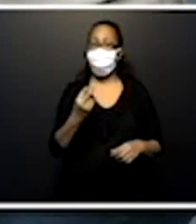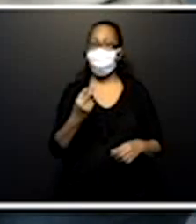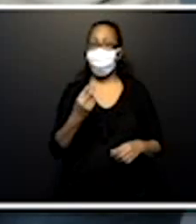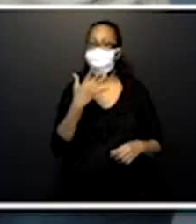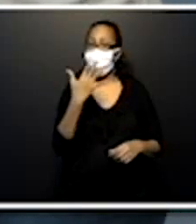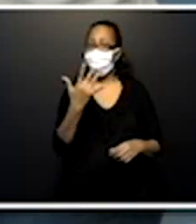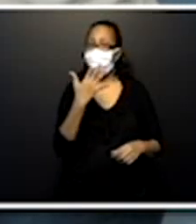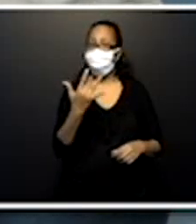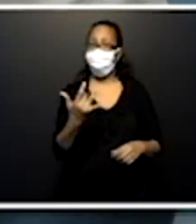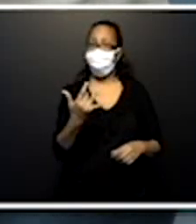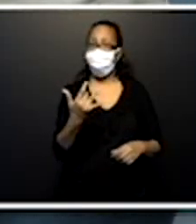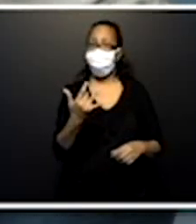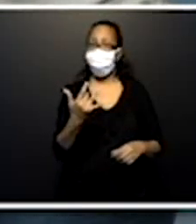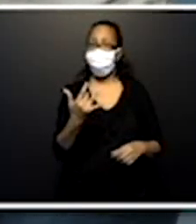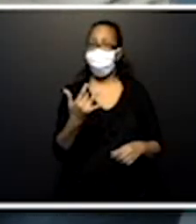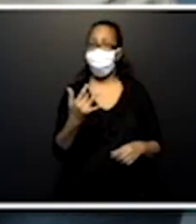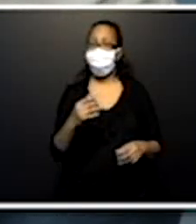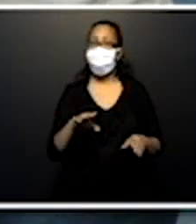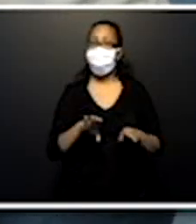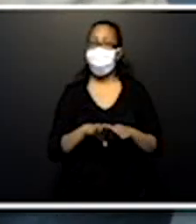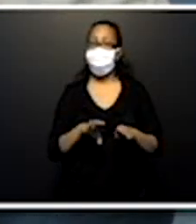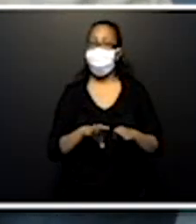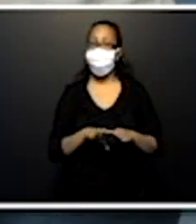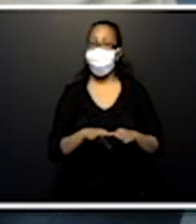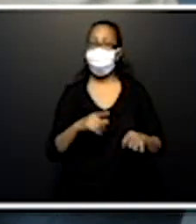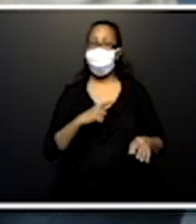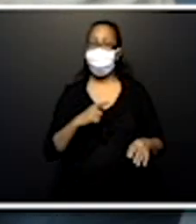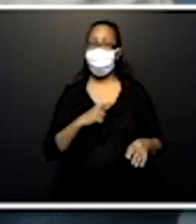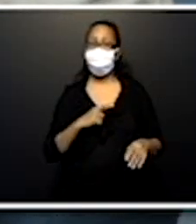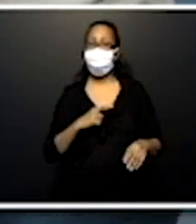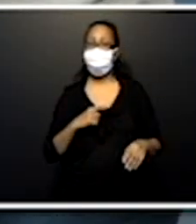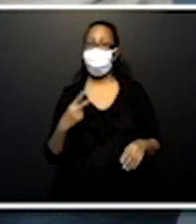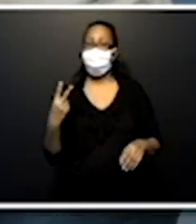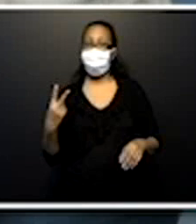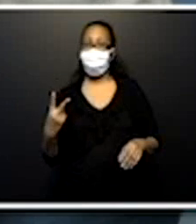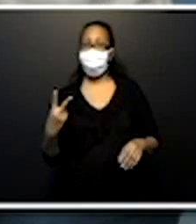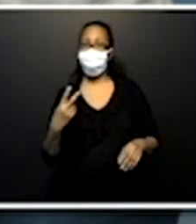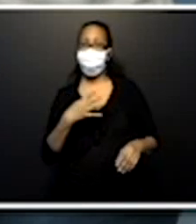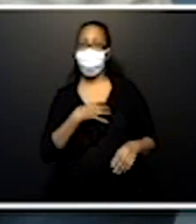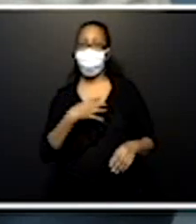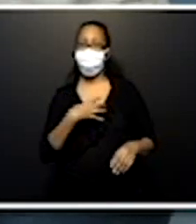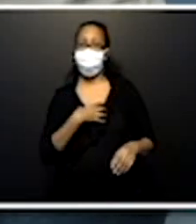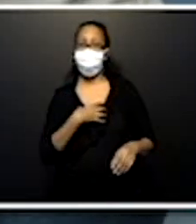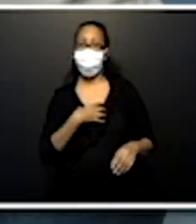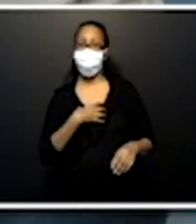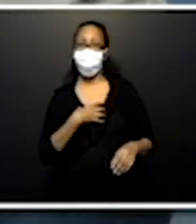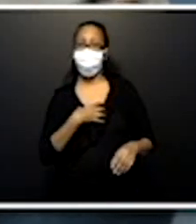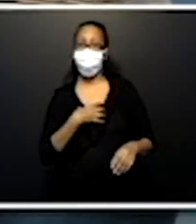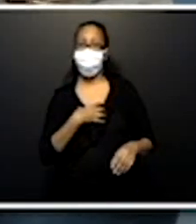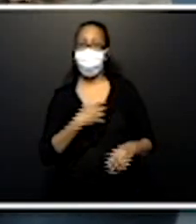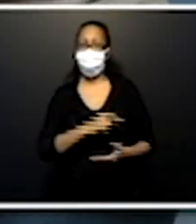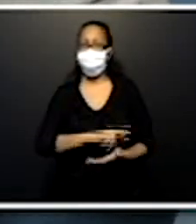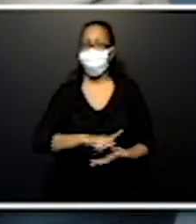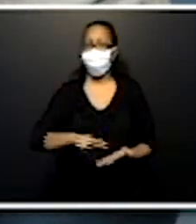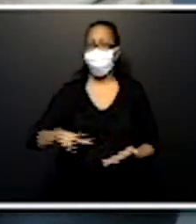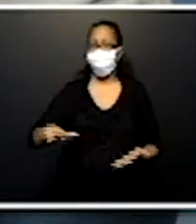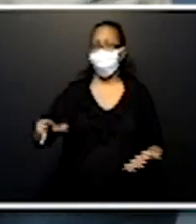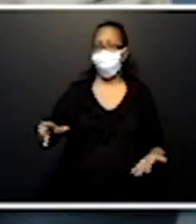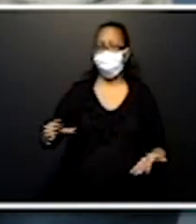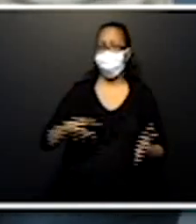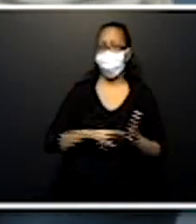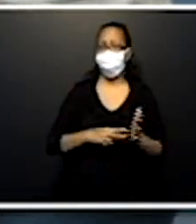Então, esse coral também ele tem um duplo sentido, né? O coral, ele pode ter várias significações. Eu